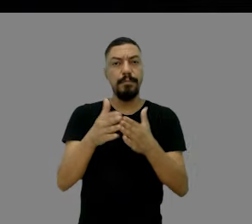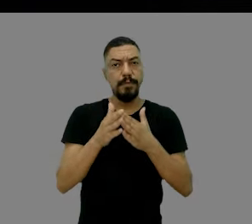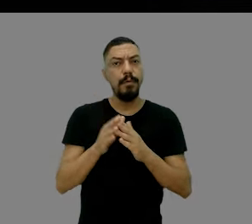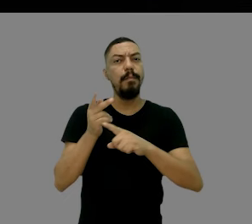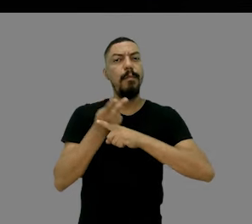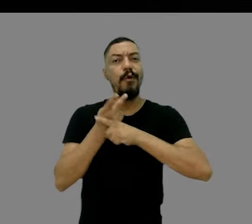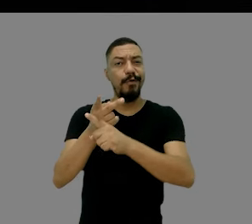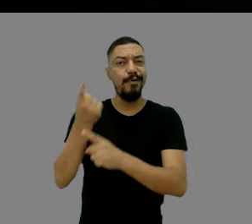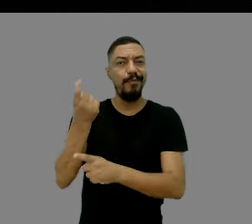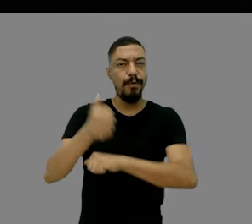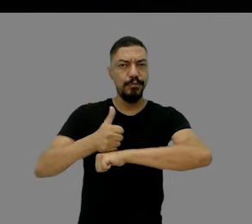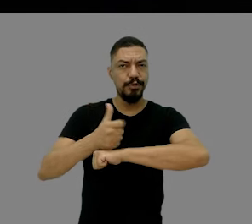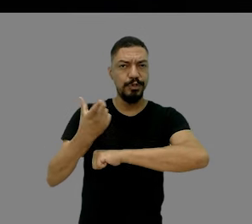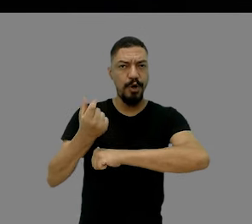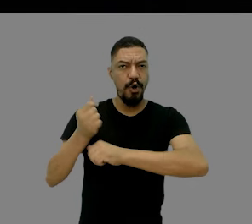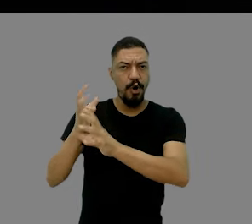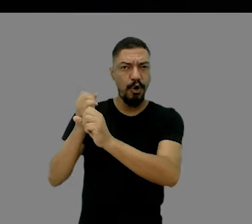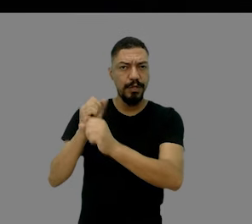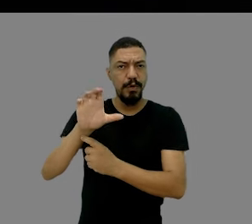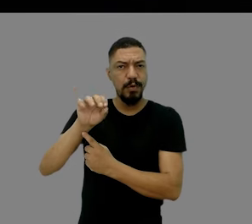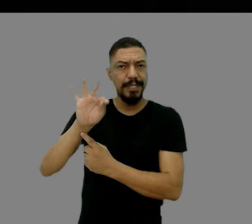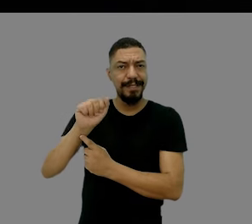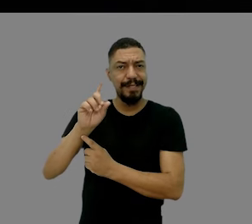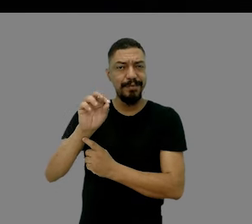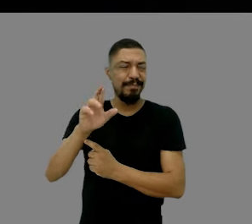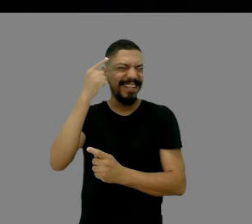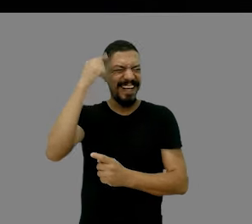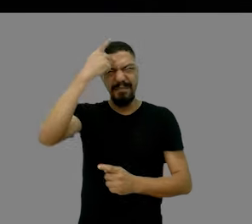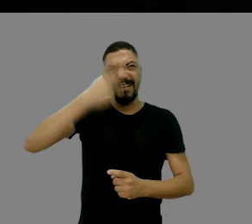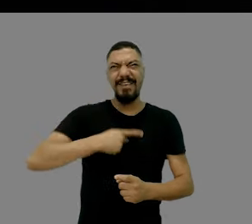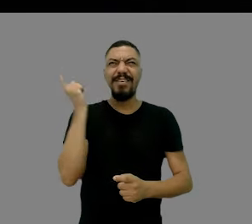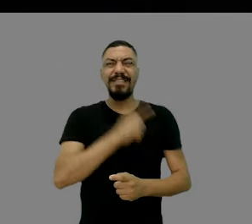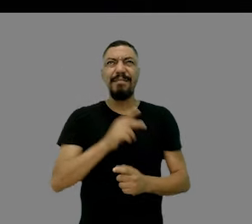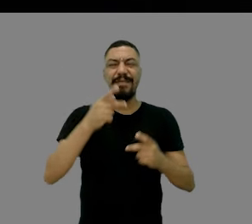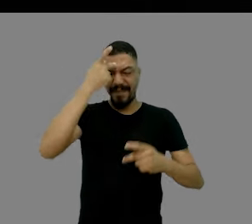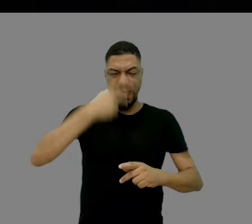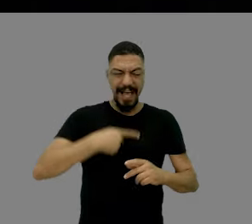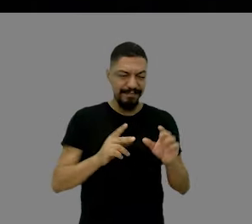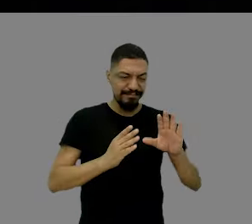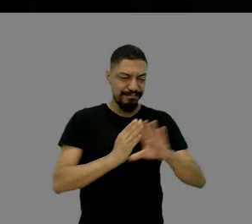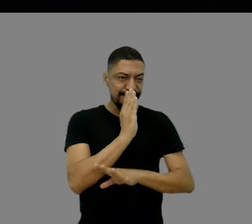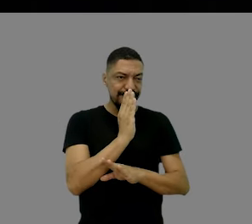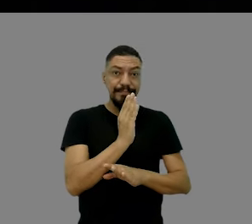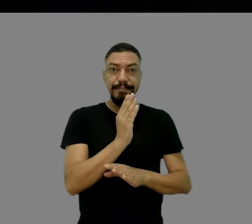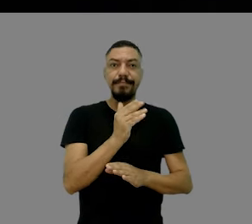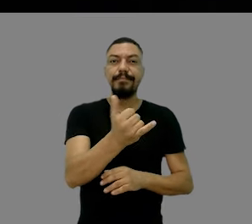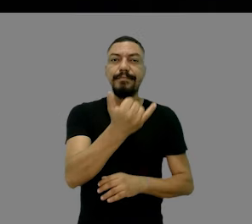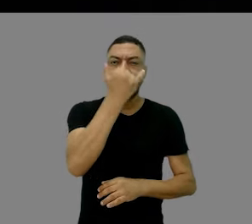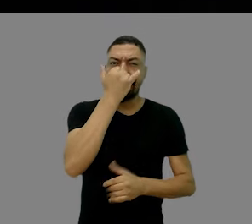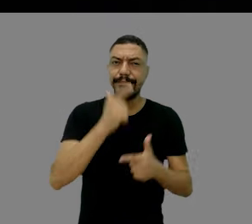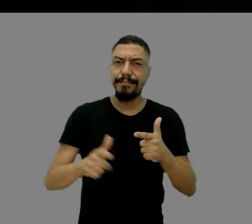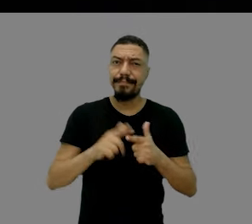Aldir Blanc acabou tomando alguns tombos no imposto de renda por causa disso. Eu cheguei a ganhar Aldir Blanc como pessoa física